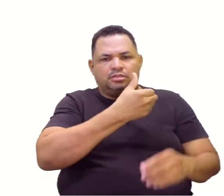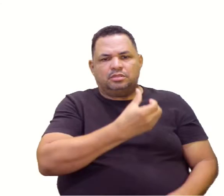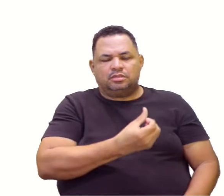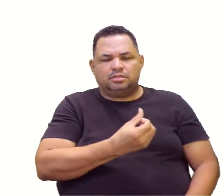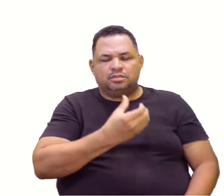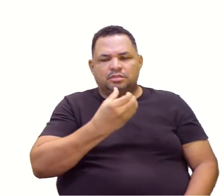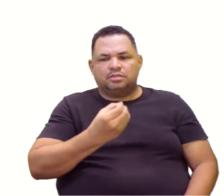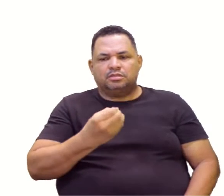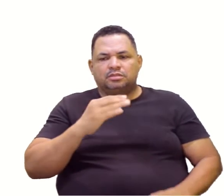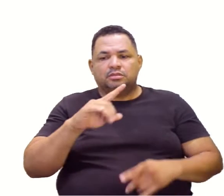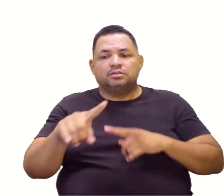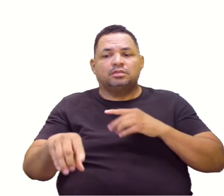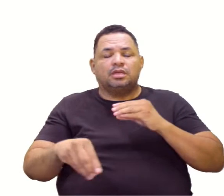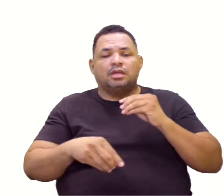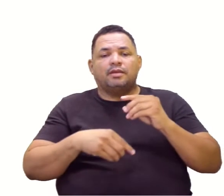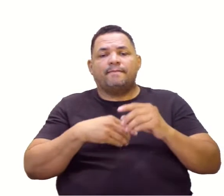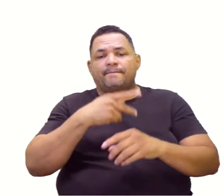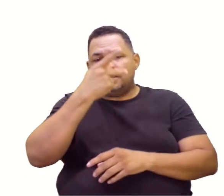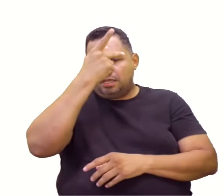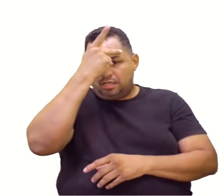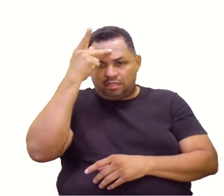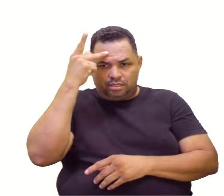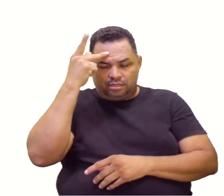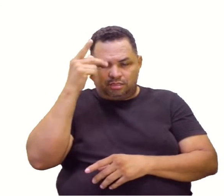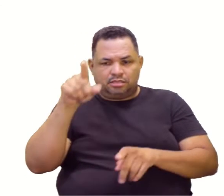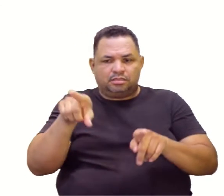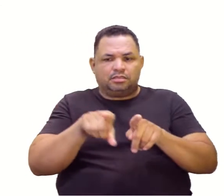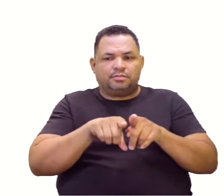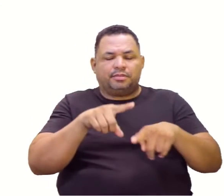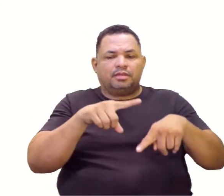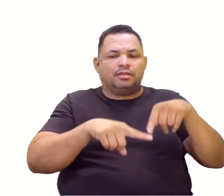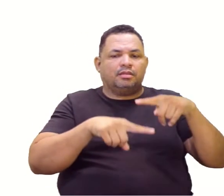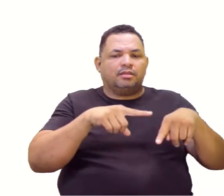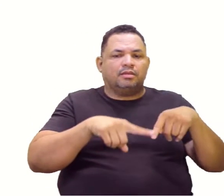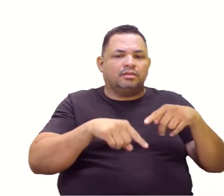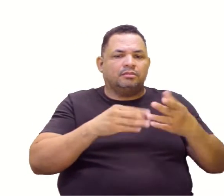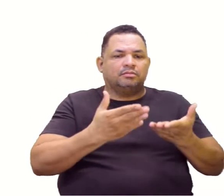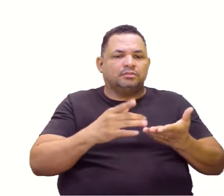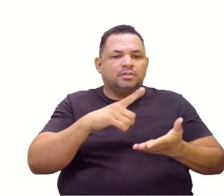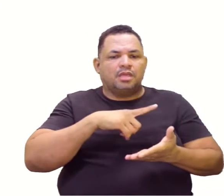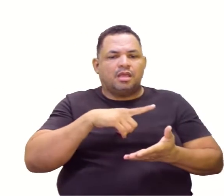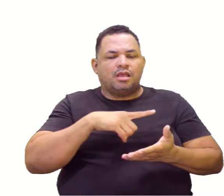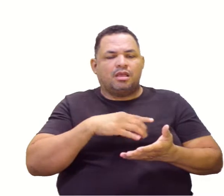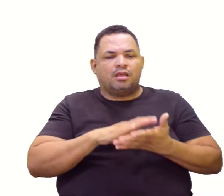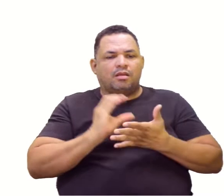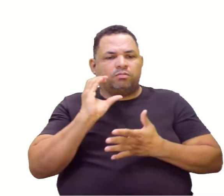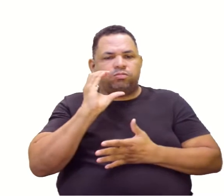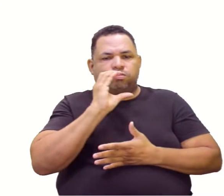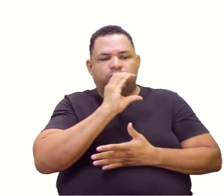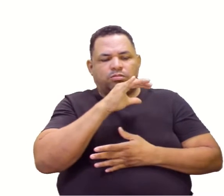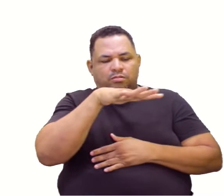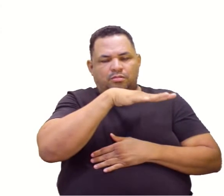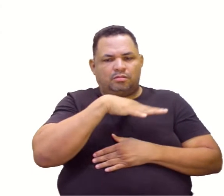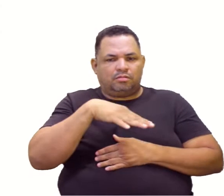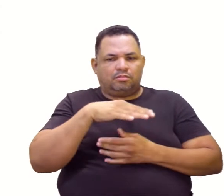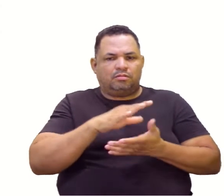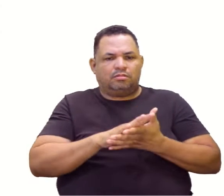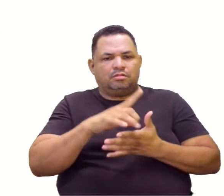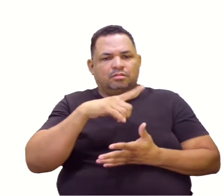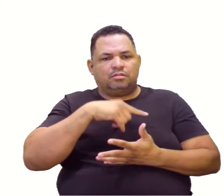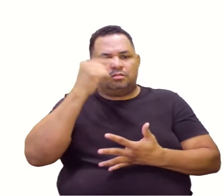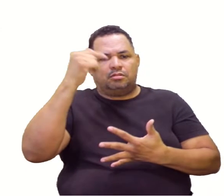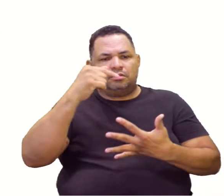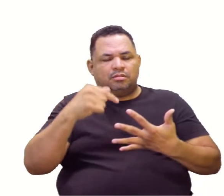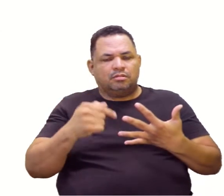para cada pessoa a mais e também para cada aparelho eletrônico emissor de calor no ambiente. A seguir, encontram-se as